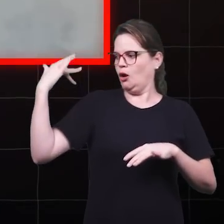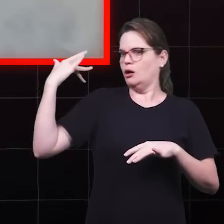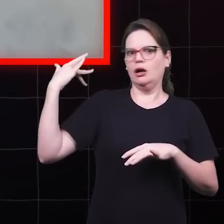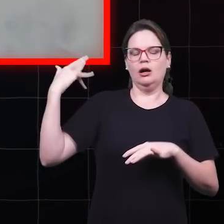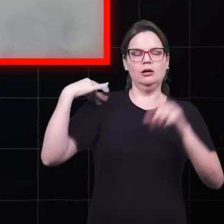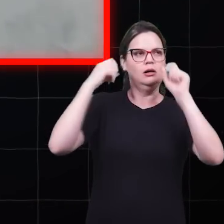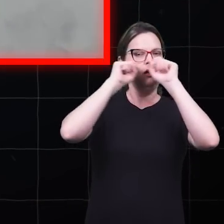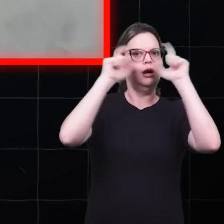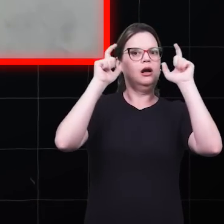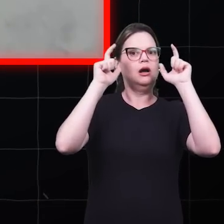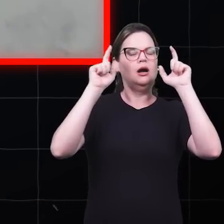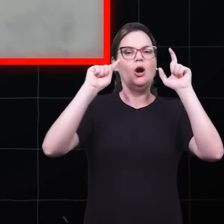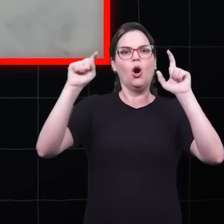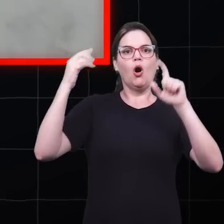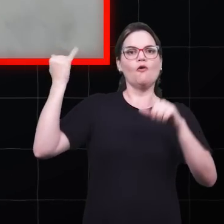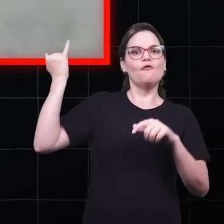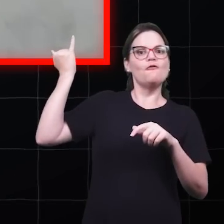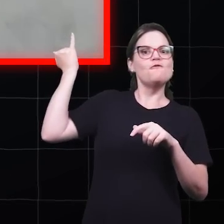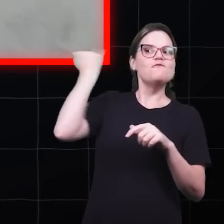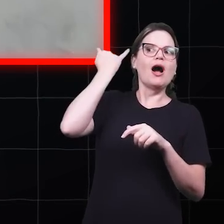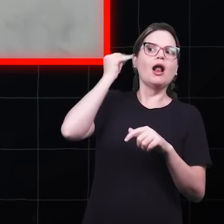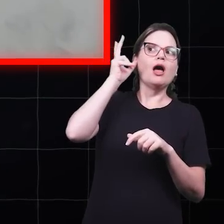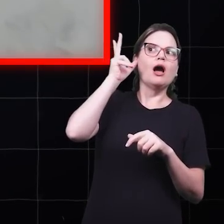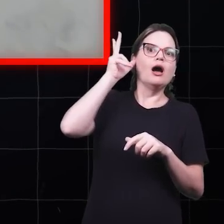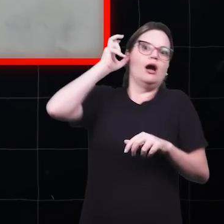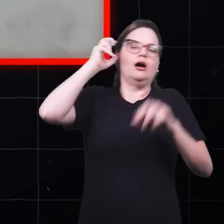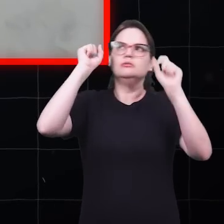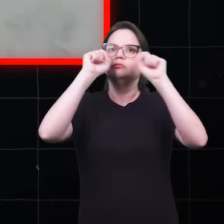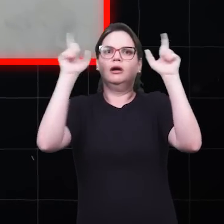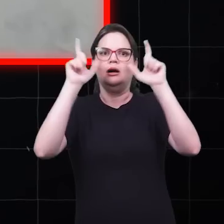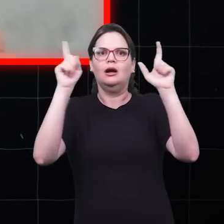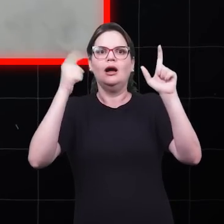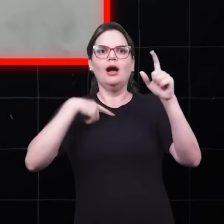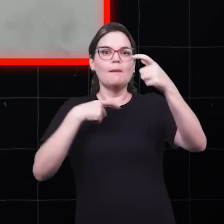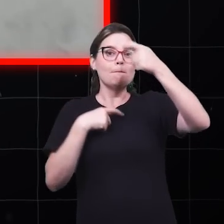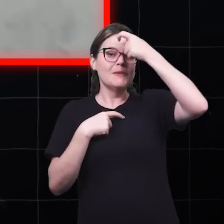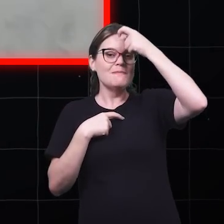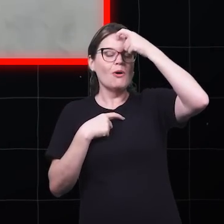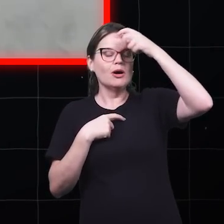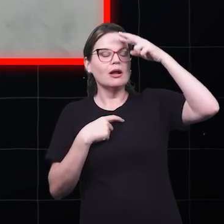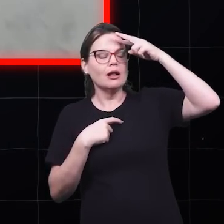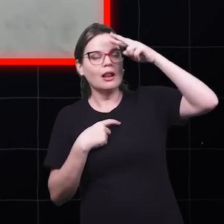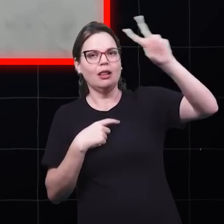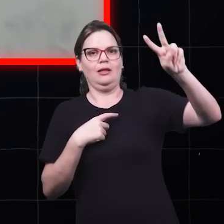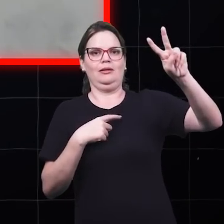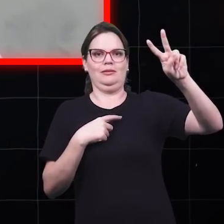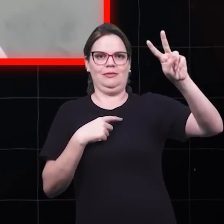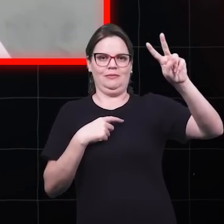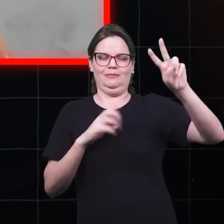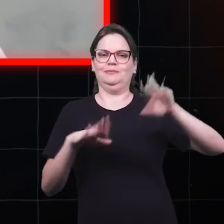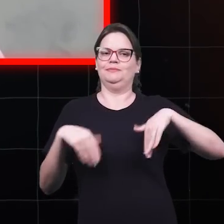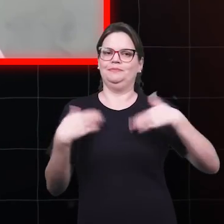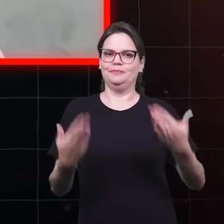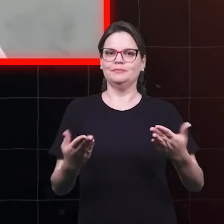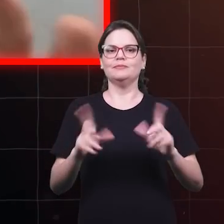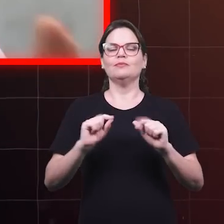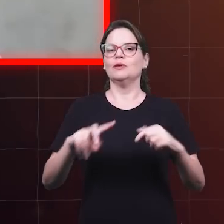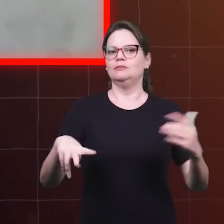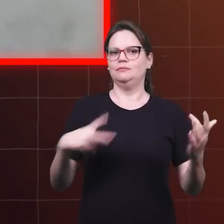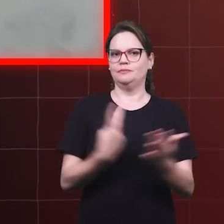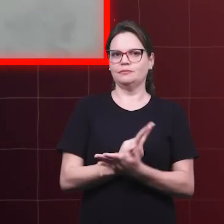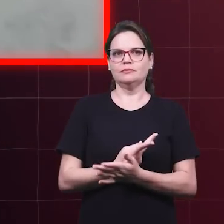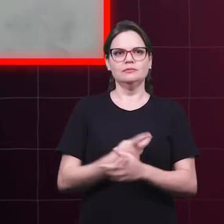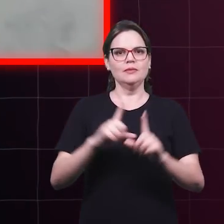você, você vai despertar. Então, ela é um alerta. A memória sensorial, ela ocorre em